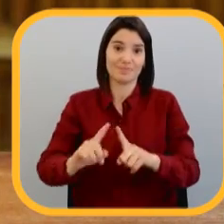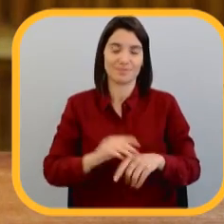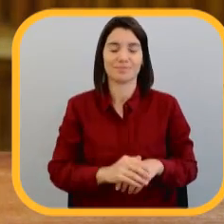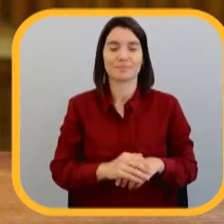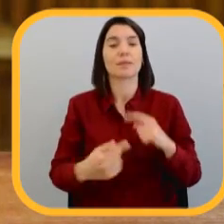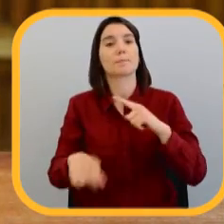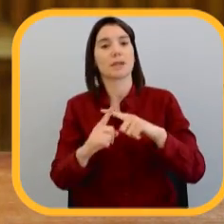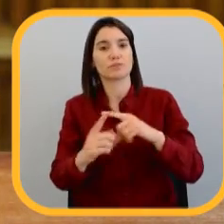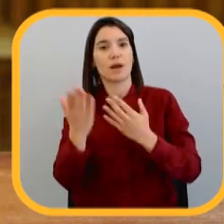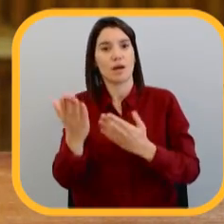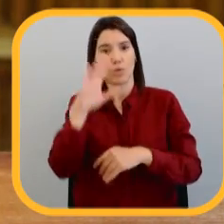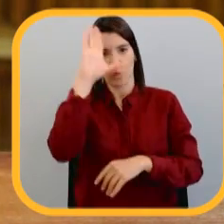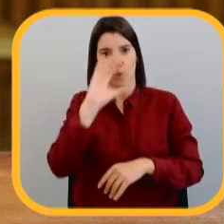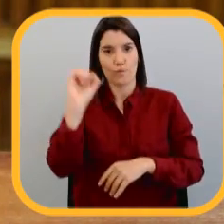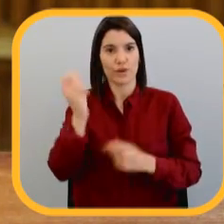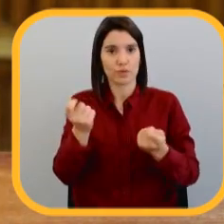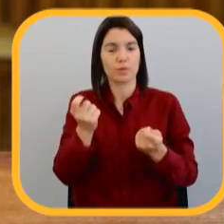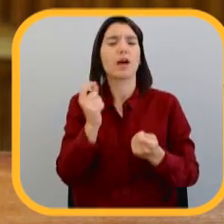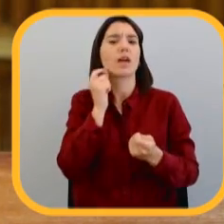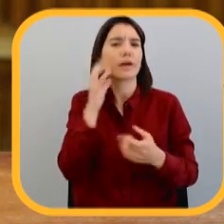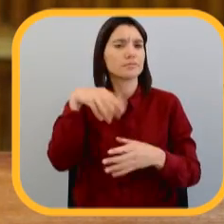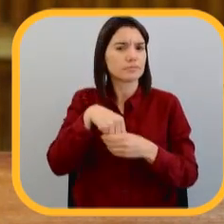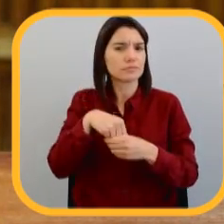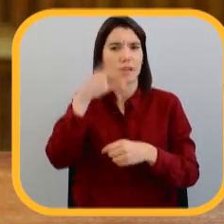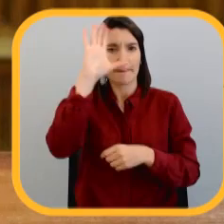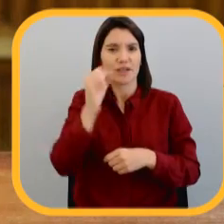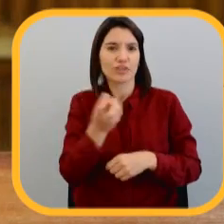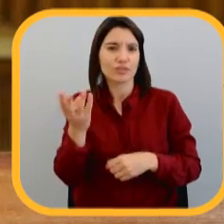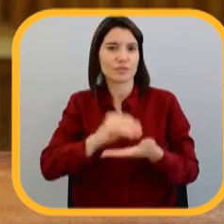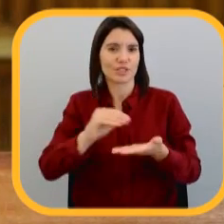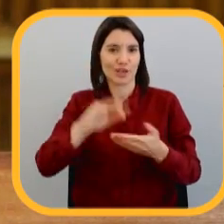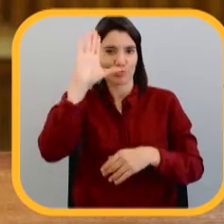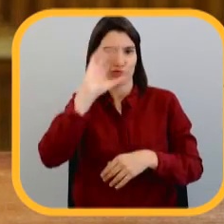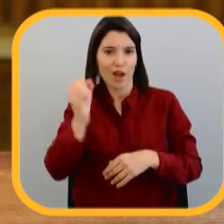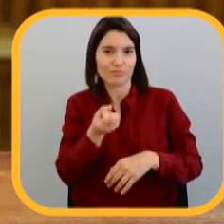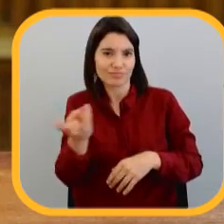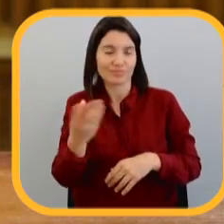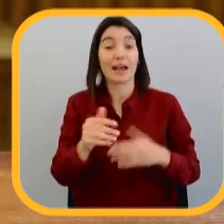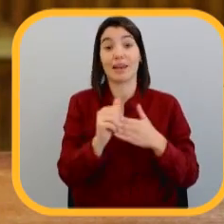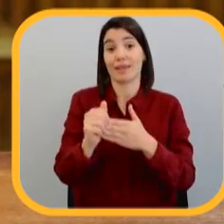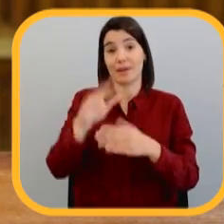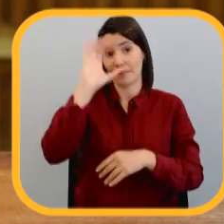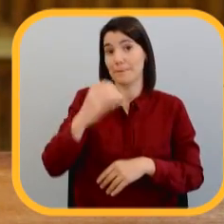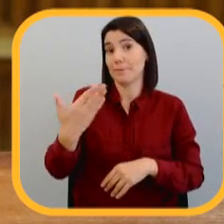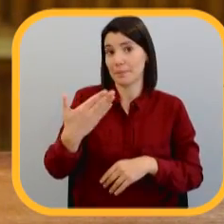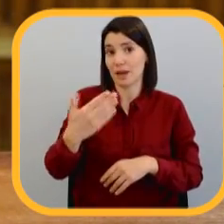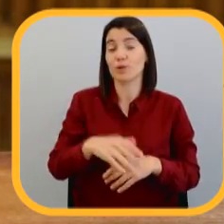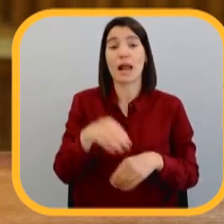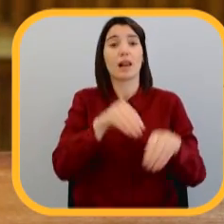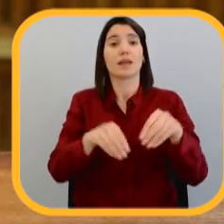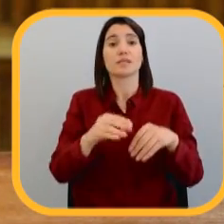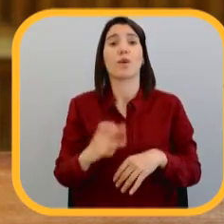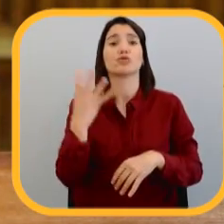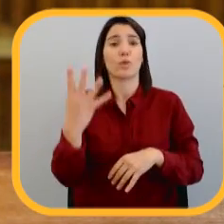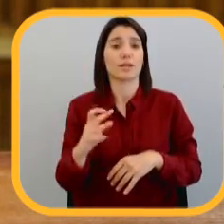A par do Presidente surge o Governo, mas sabes quem o integra? Ministros e Secretários de Estado, liderados pelo Primeiro-Ministro, eleito